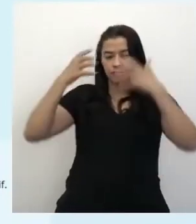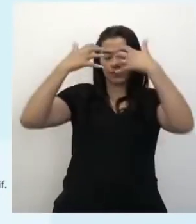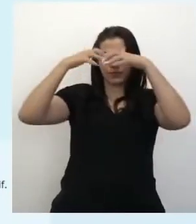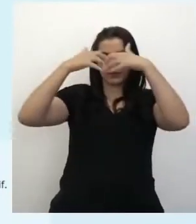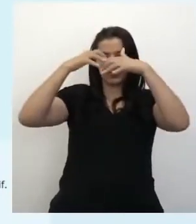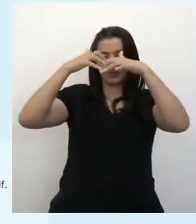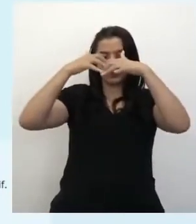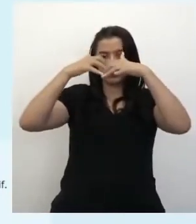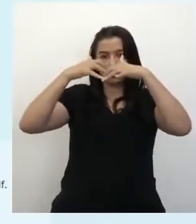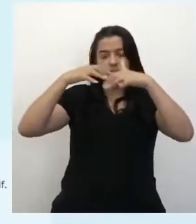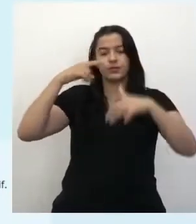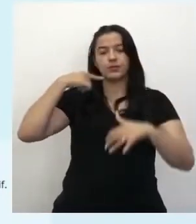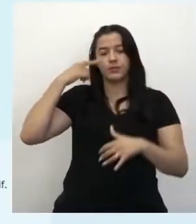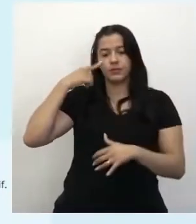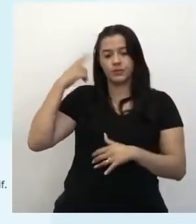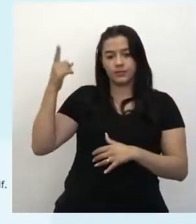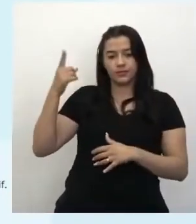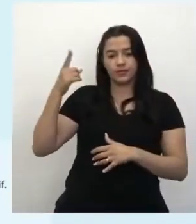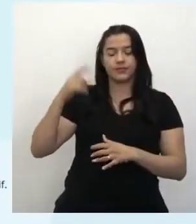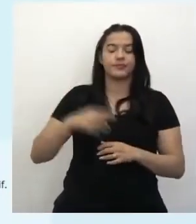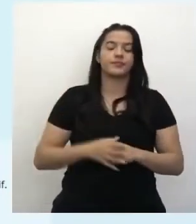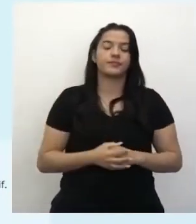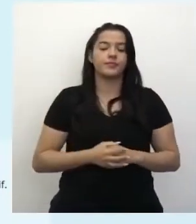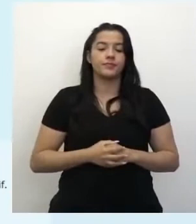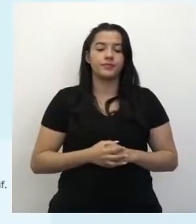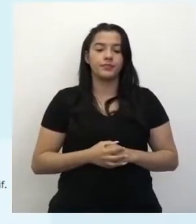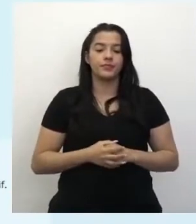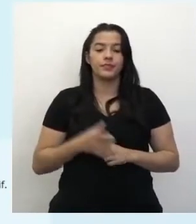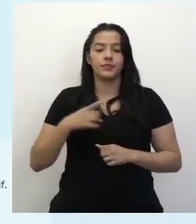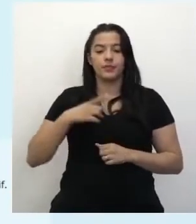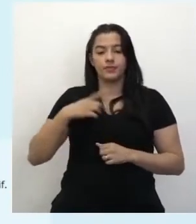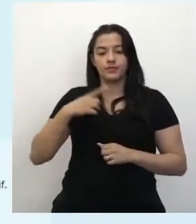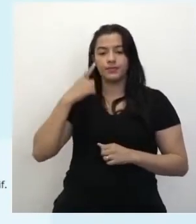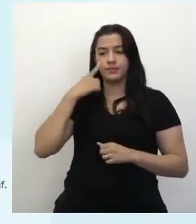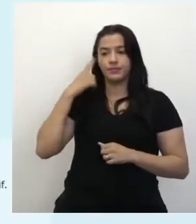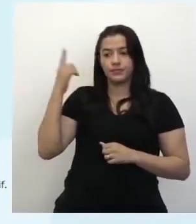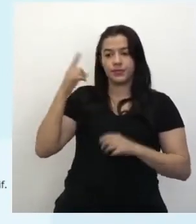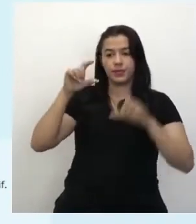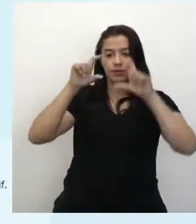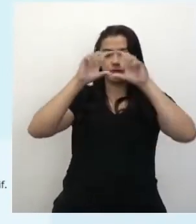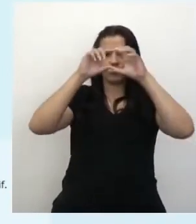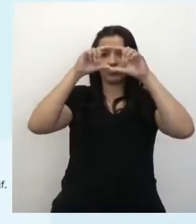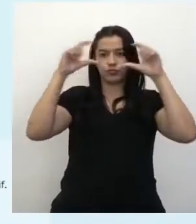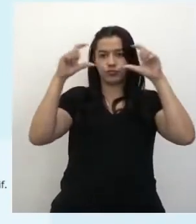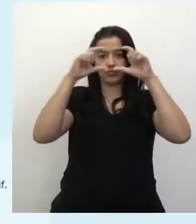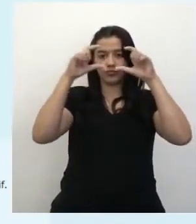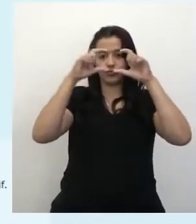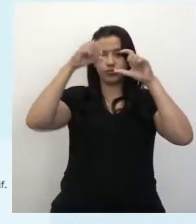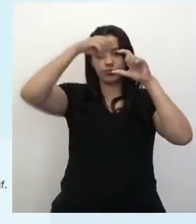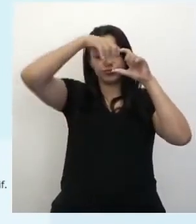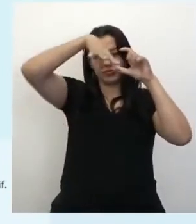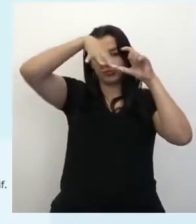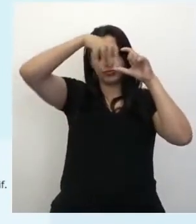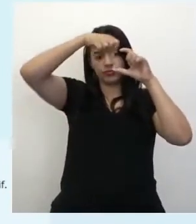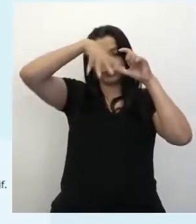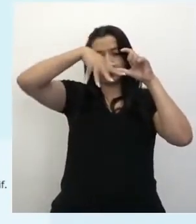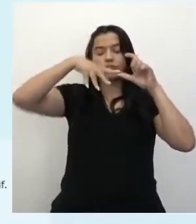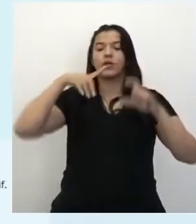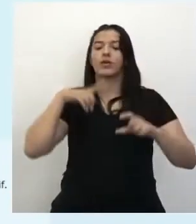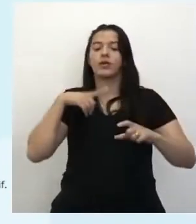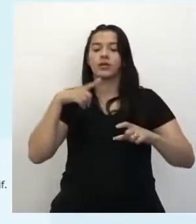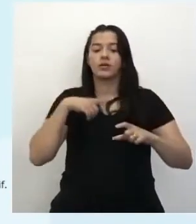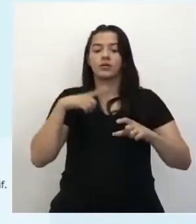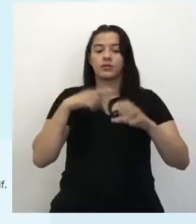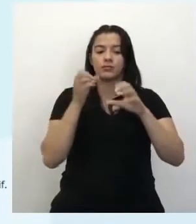que é o axônio, tá bom? Então aqui, ó, aqui é a celulinha e aqui é a ramificação que é o axônio. Essa aqui, ela tem